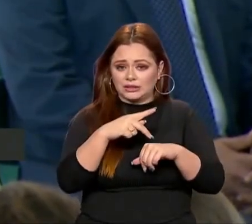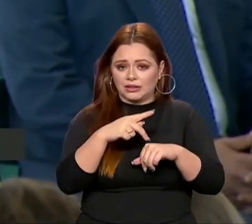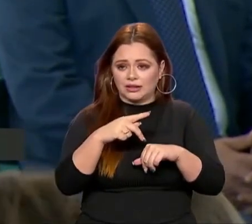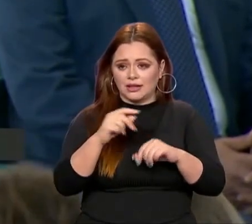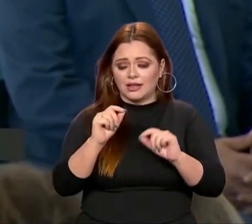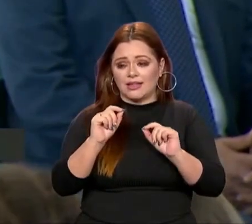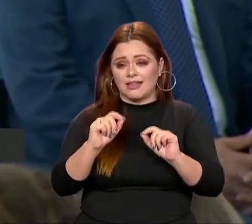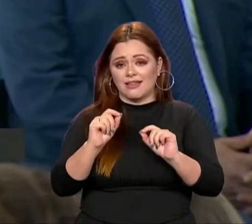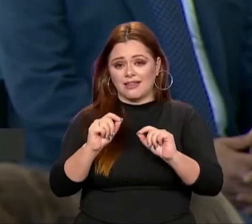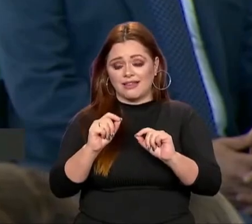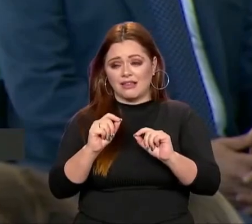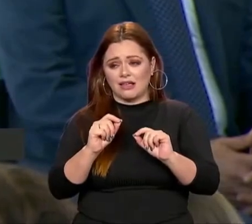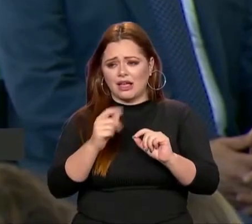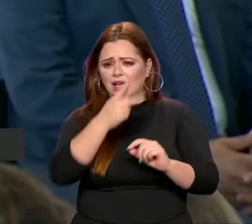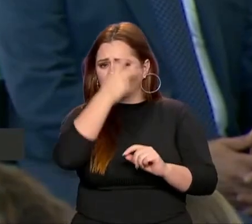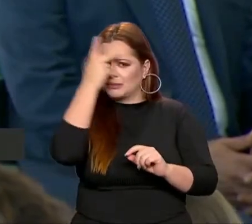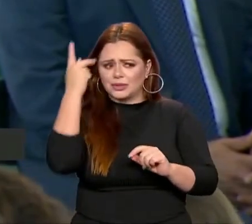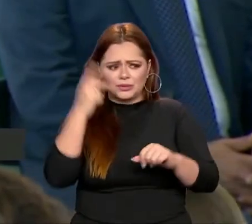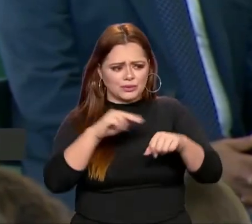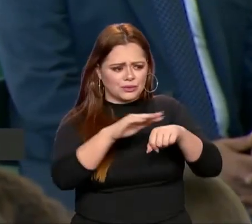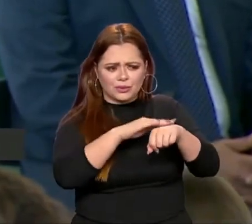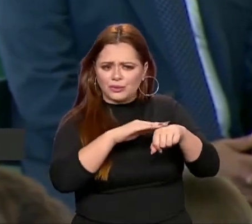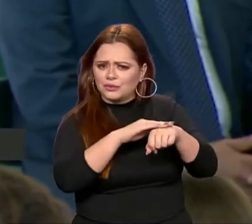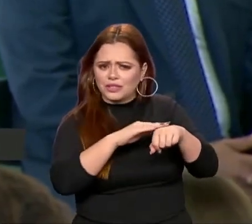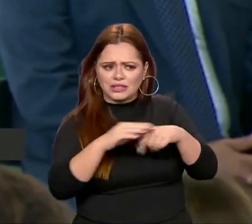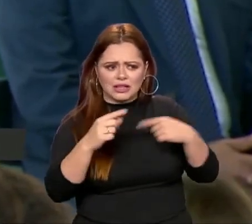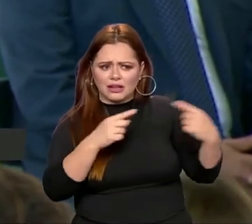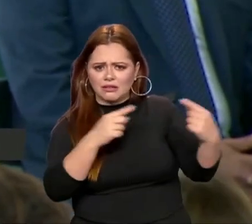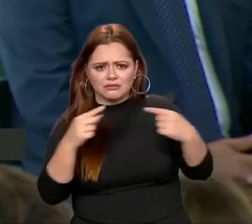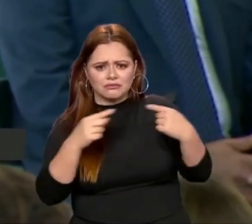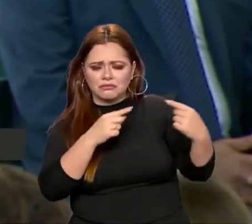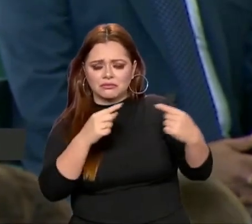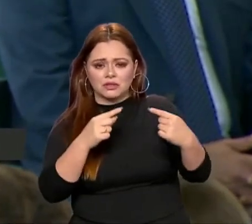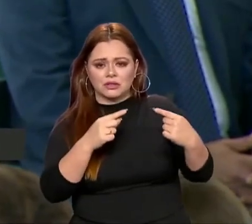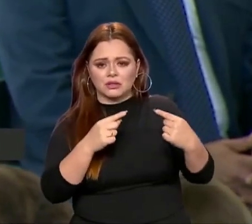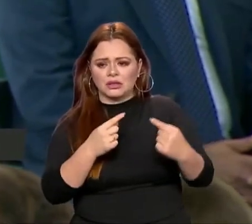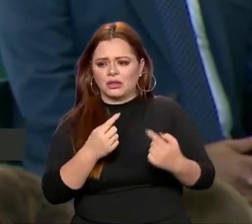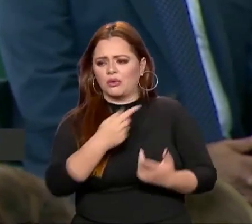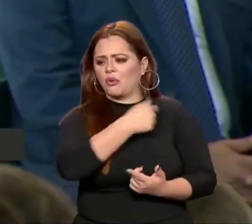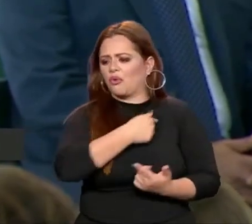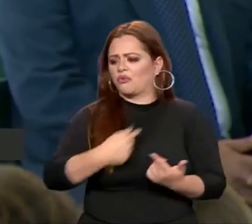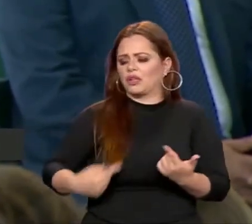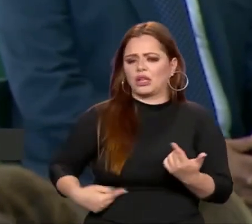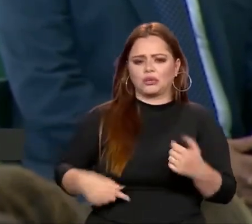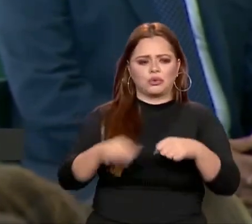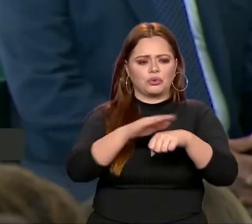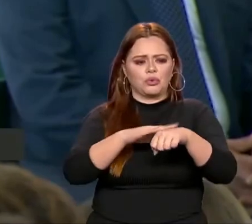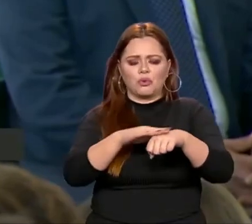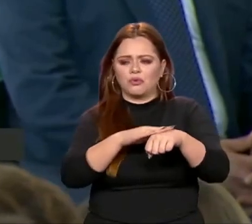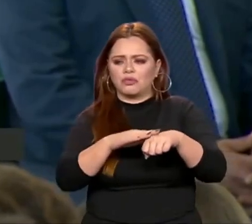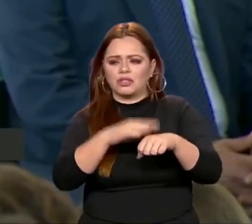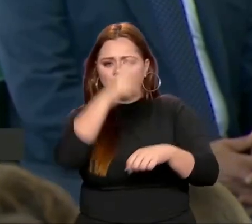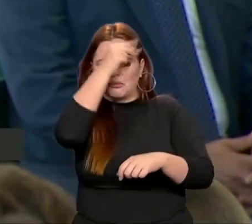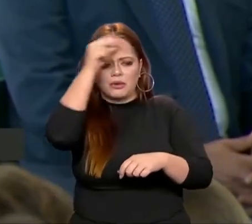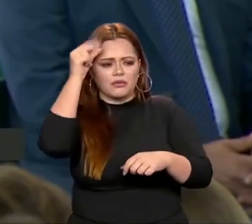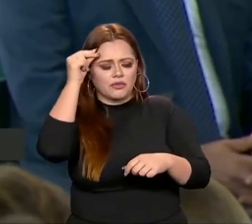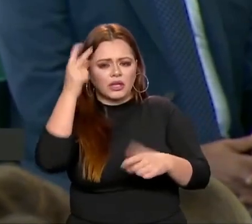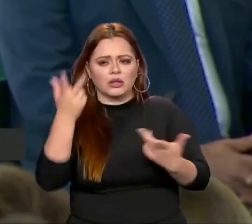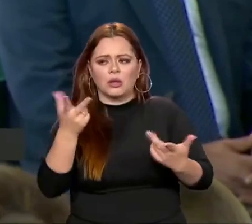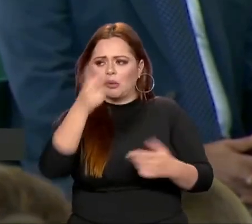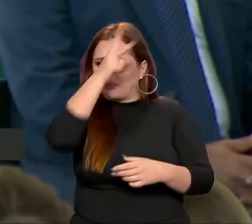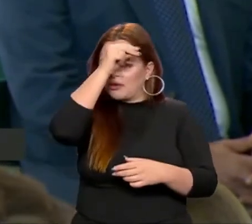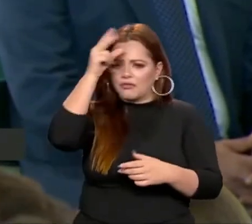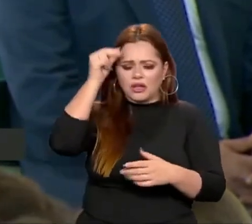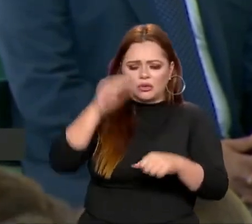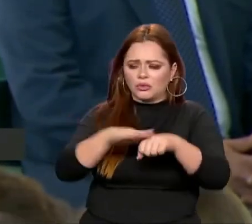não conversavam entre si muitas vezes Governador não conversava com prefeito prefeito não conversava com